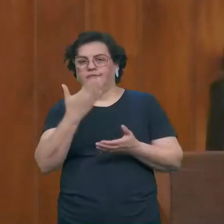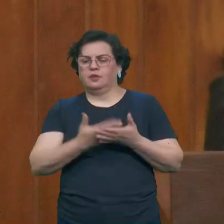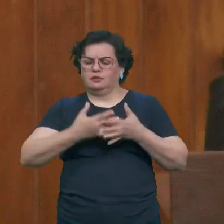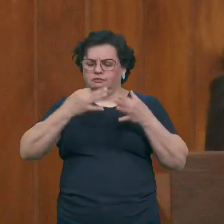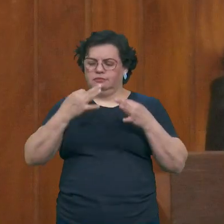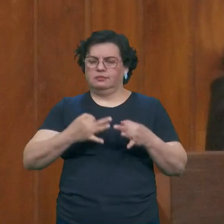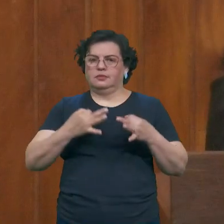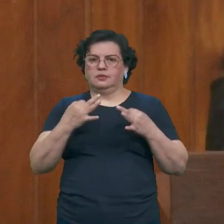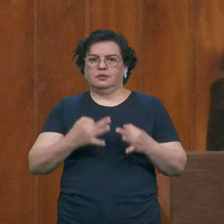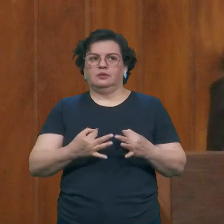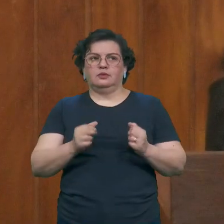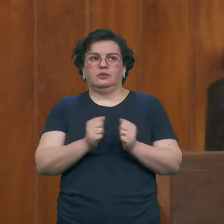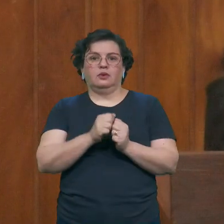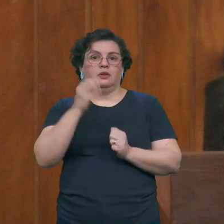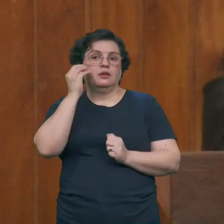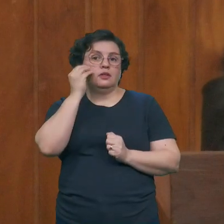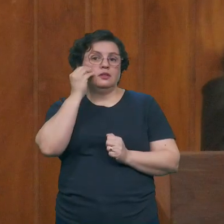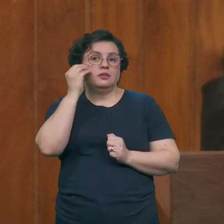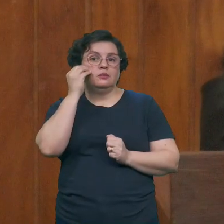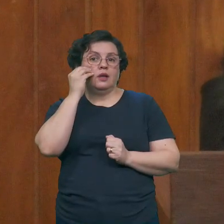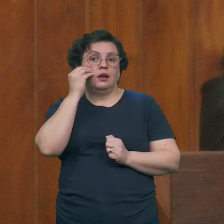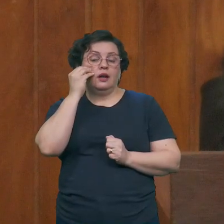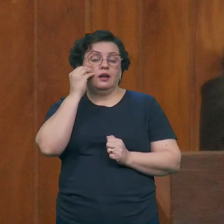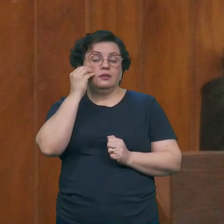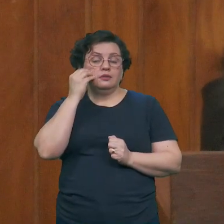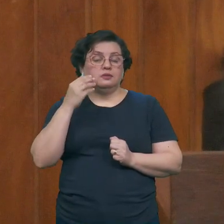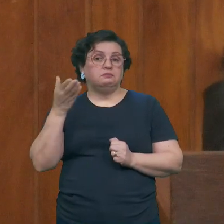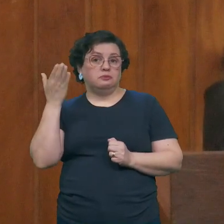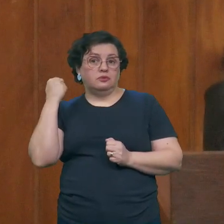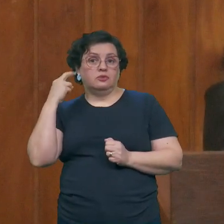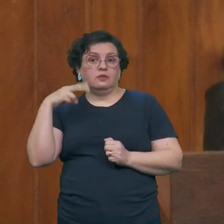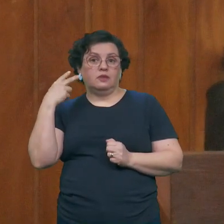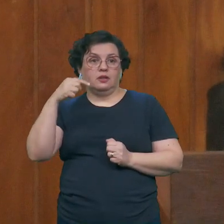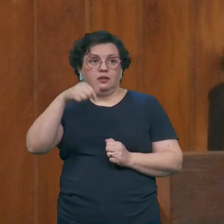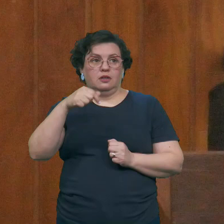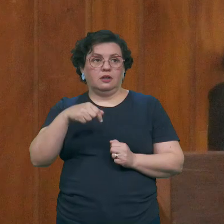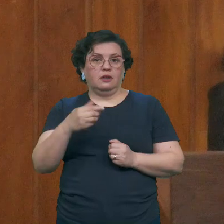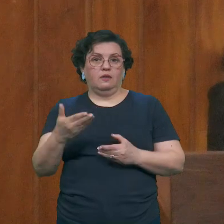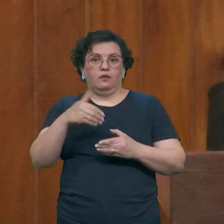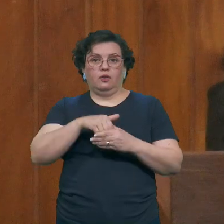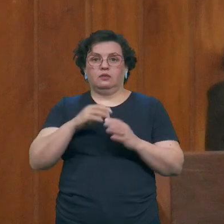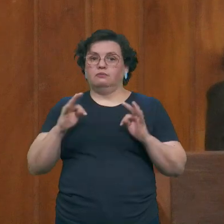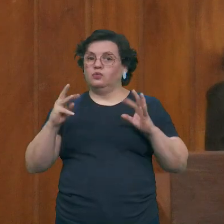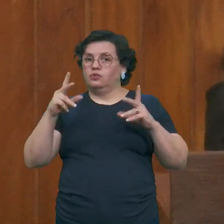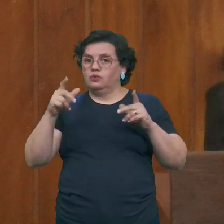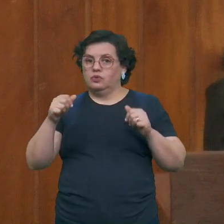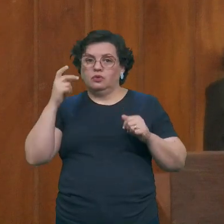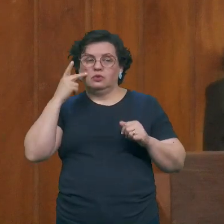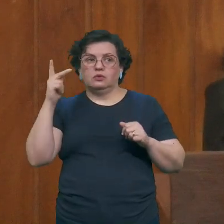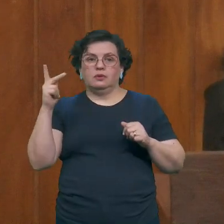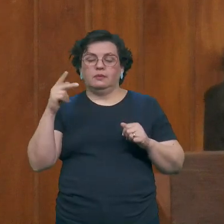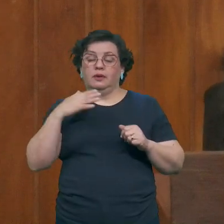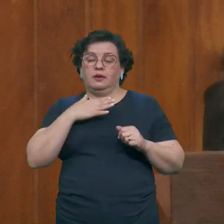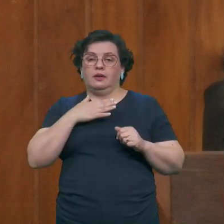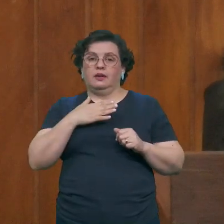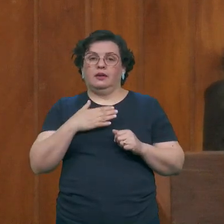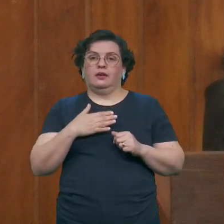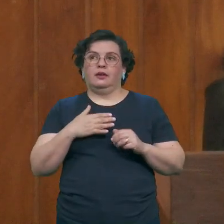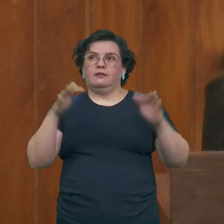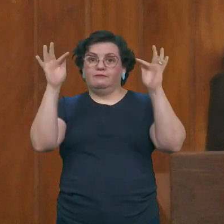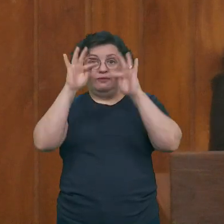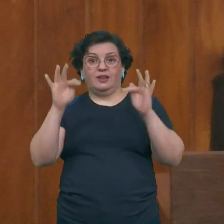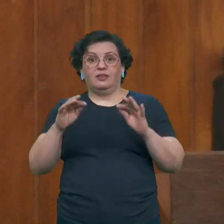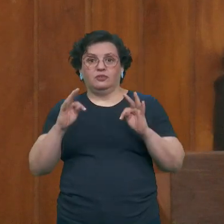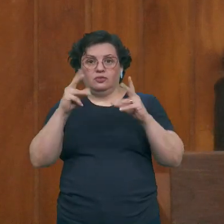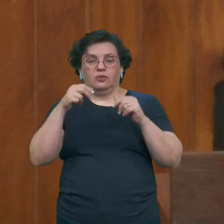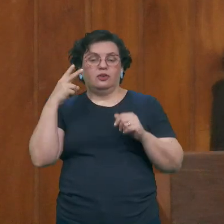certeza, com a experiência de ter passado nessa casa, que foi uma votação unânime, prazerosa e feliz de todos